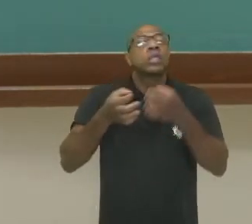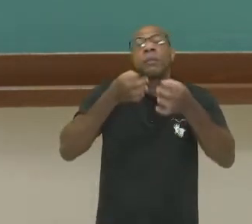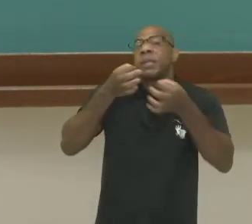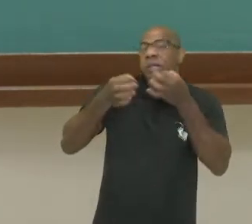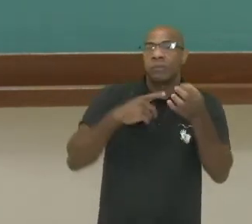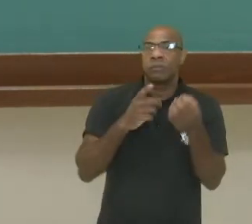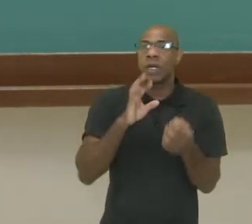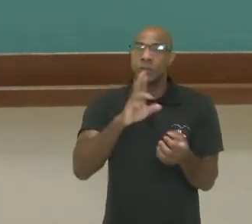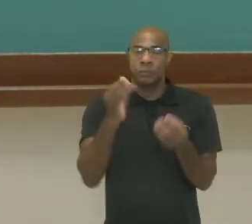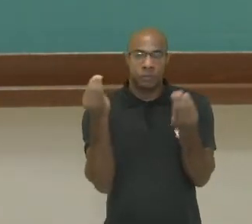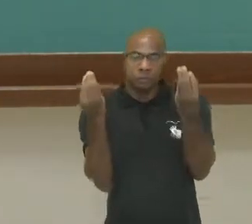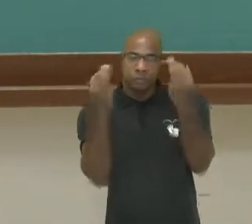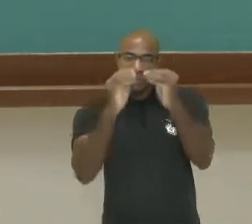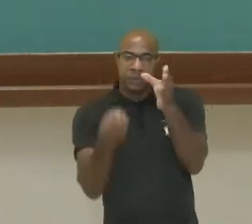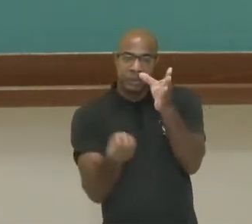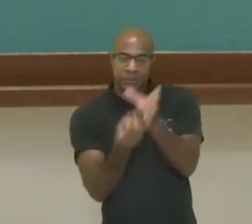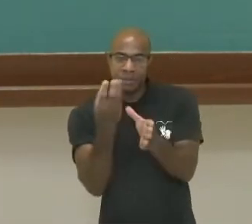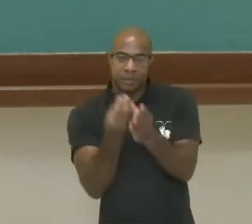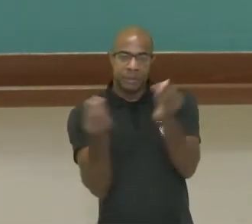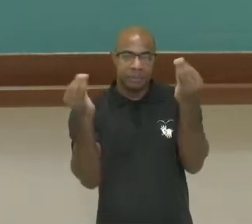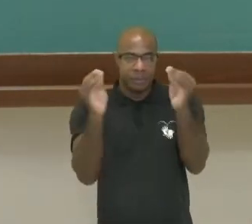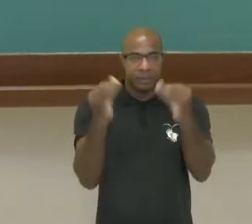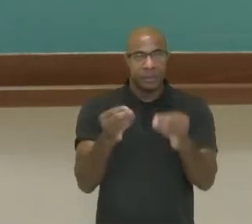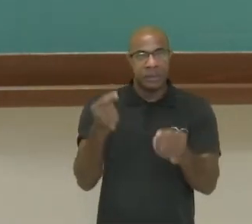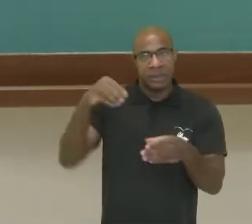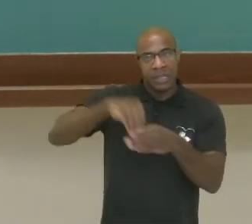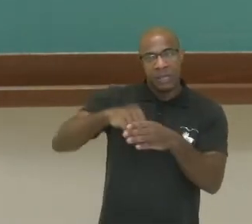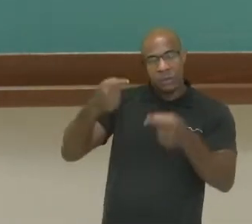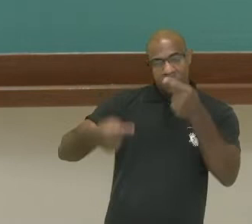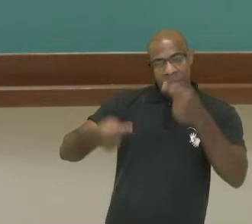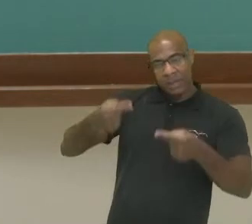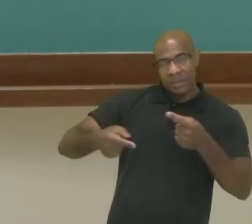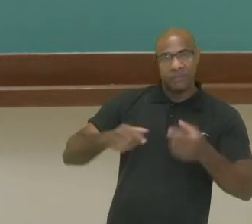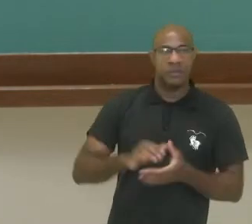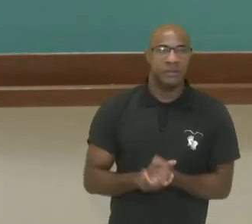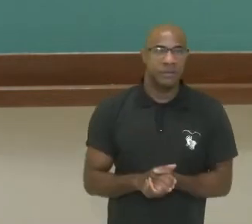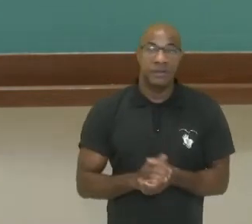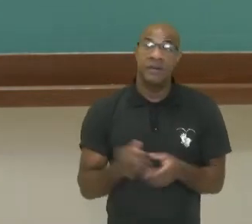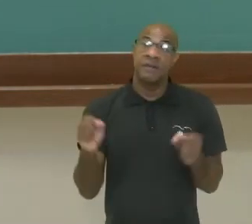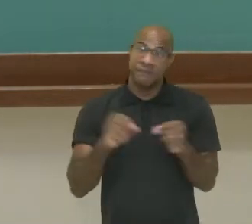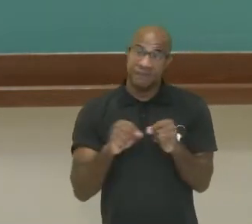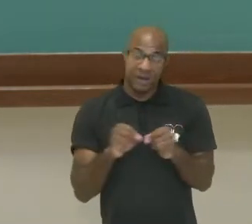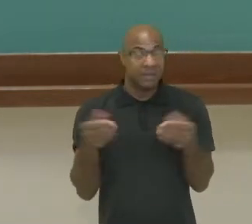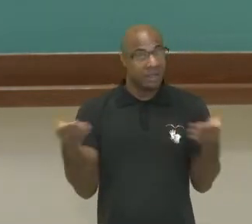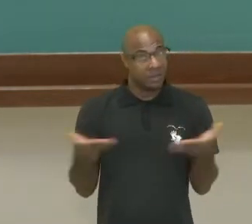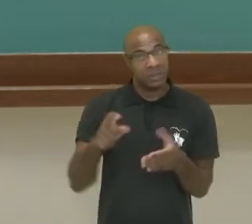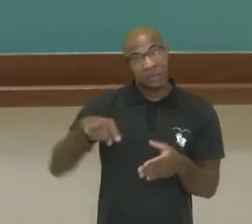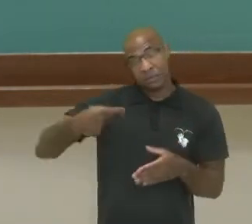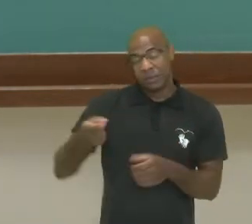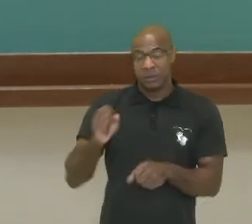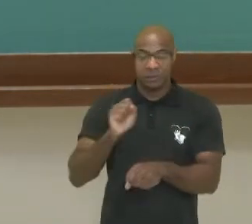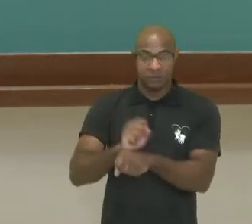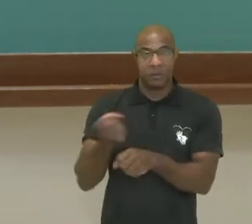estão surgindo para o nosso debate. Percebeu? Faz aí, eu te aguardo